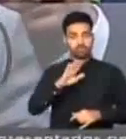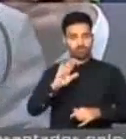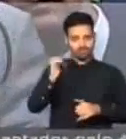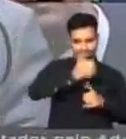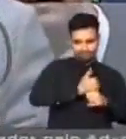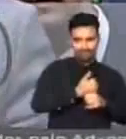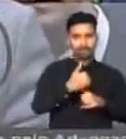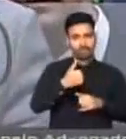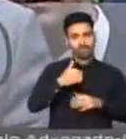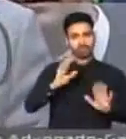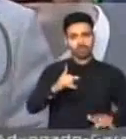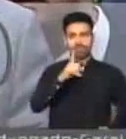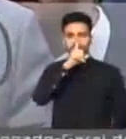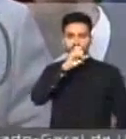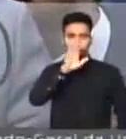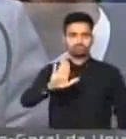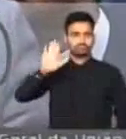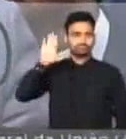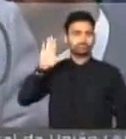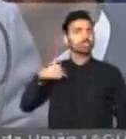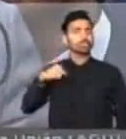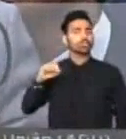juramento, jurei